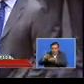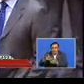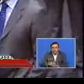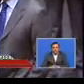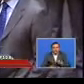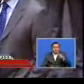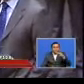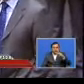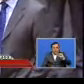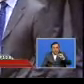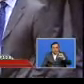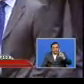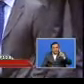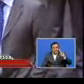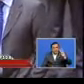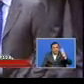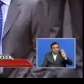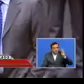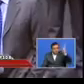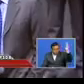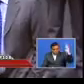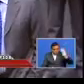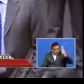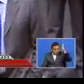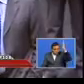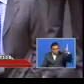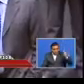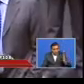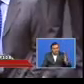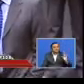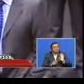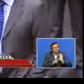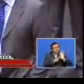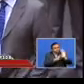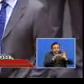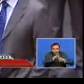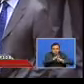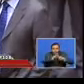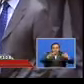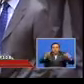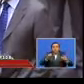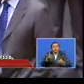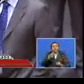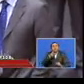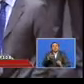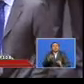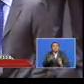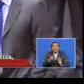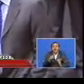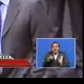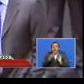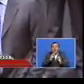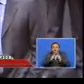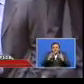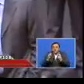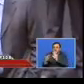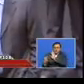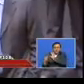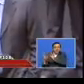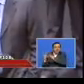uma nota anteontem alertando para a irresponsabilidade desta